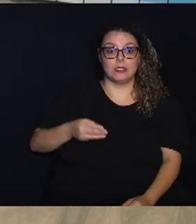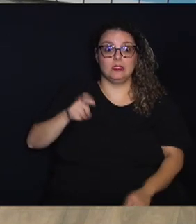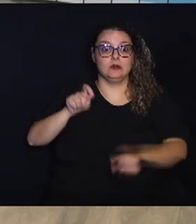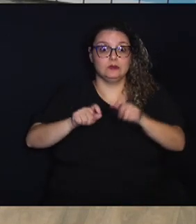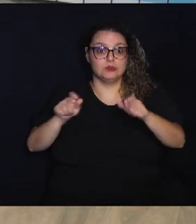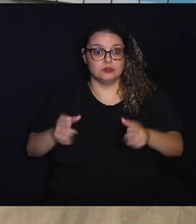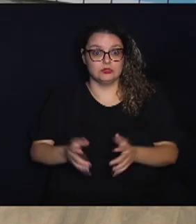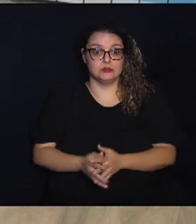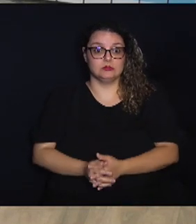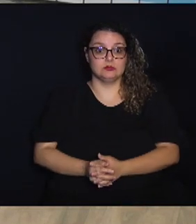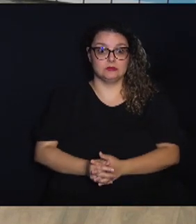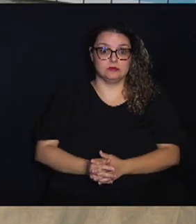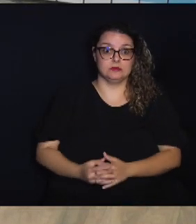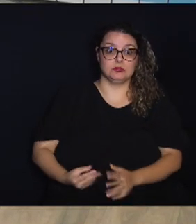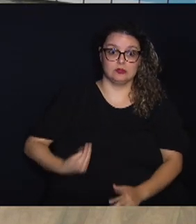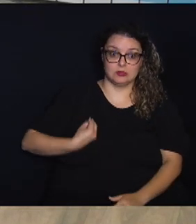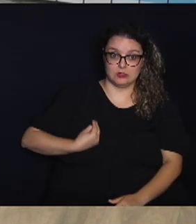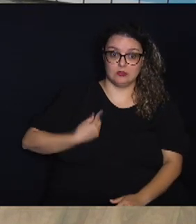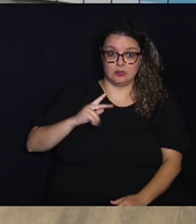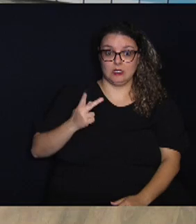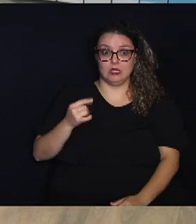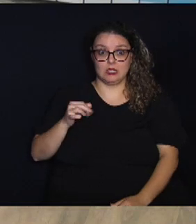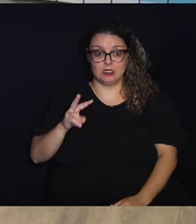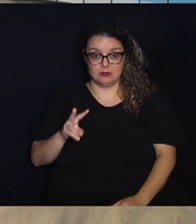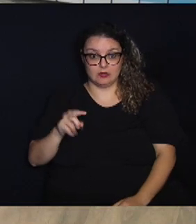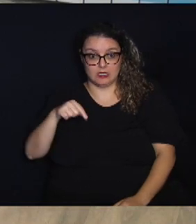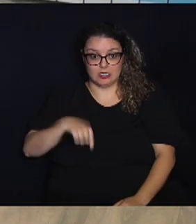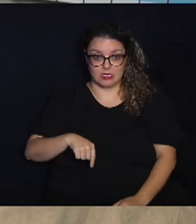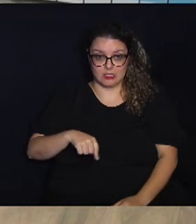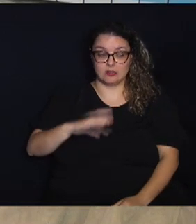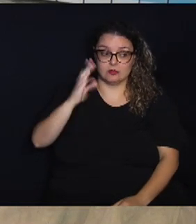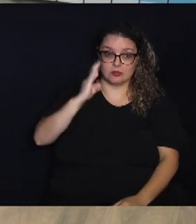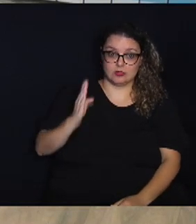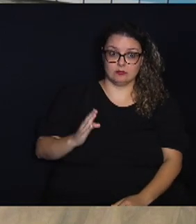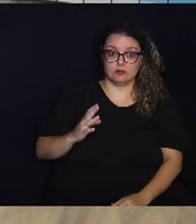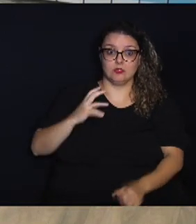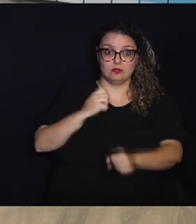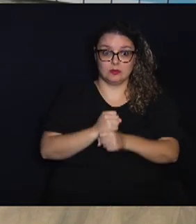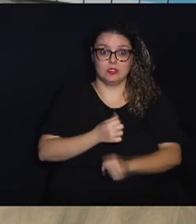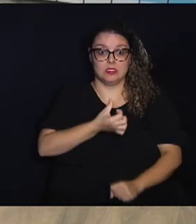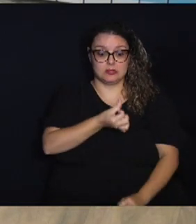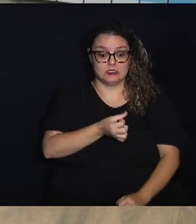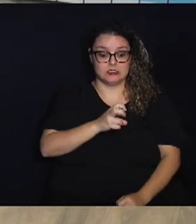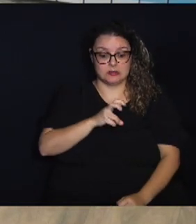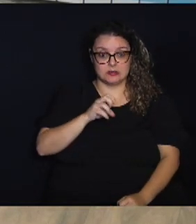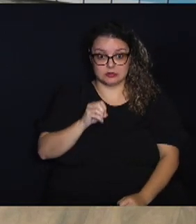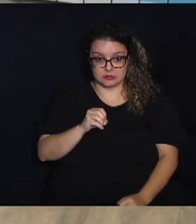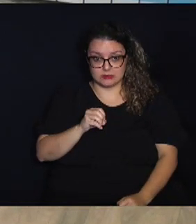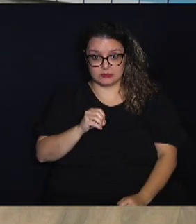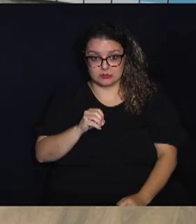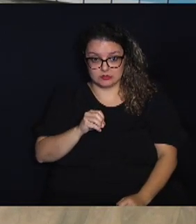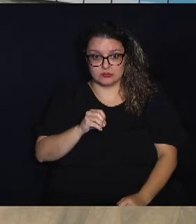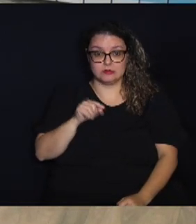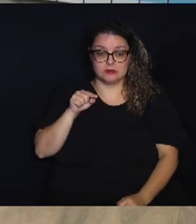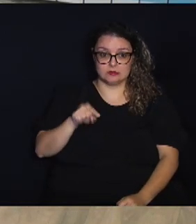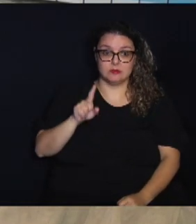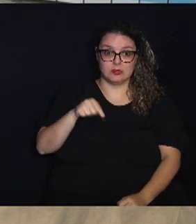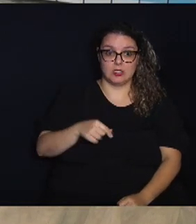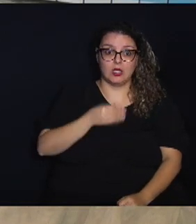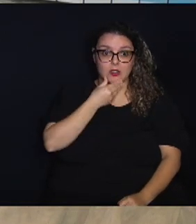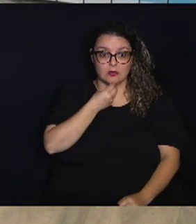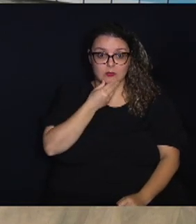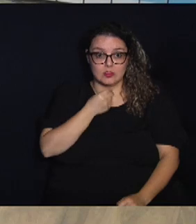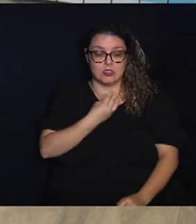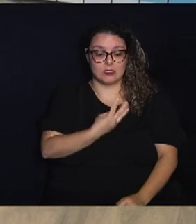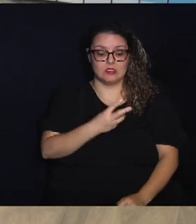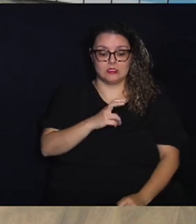pessoas vivem com HIV no Brasil. Deste total, 650 mil são do sexo masculino e